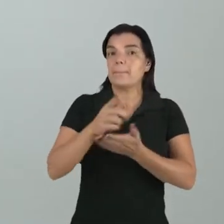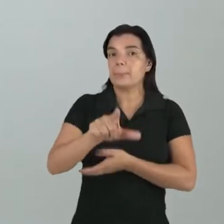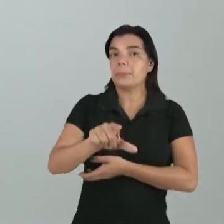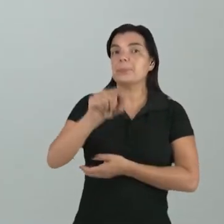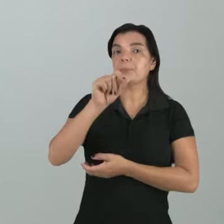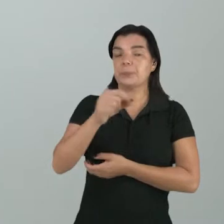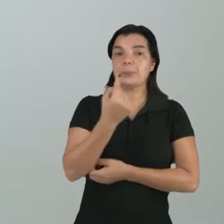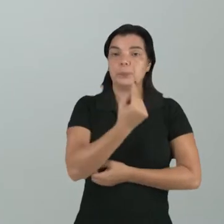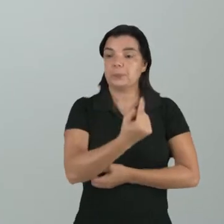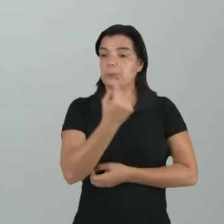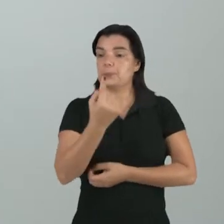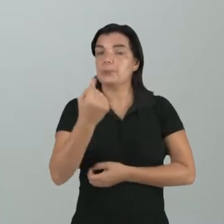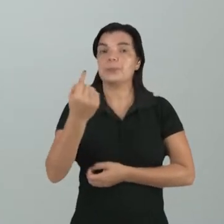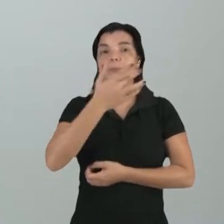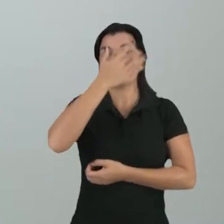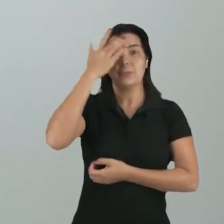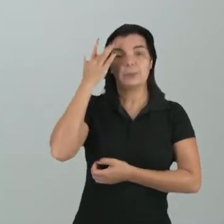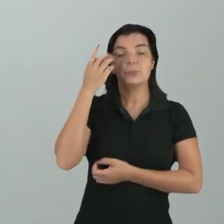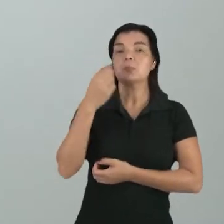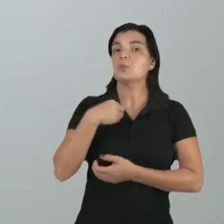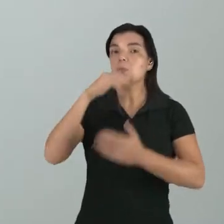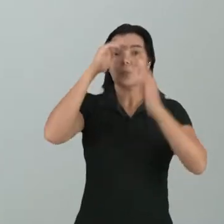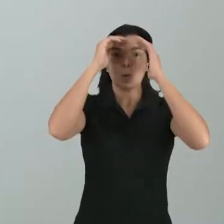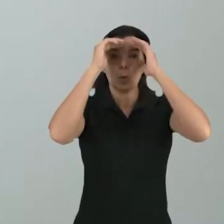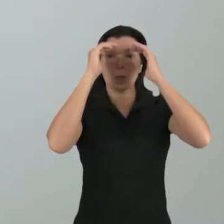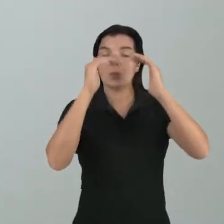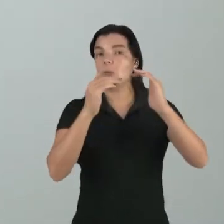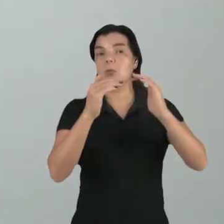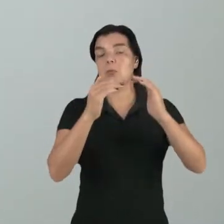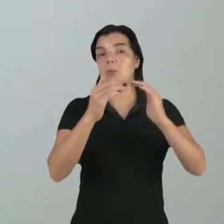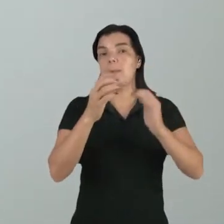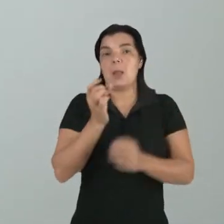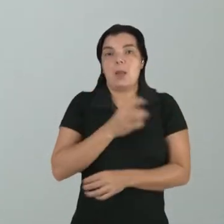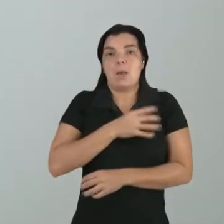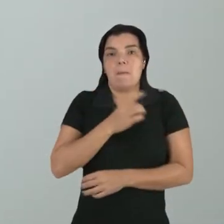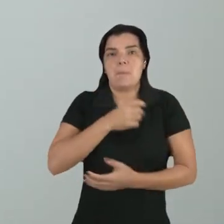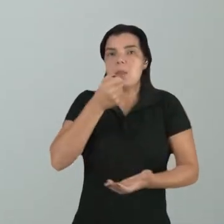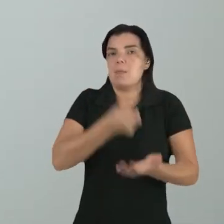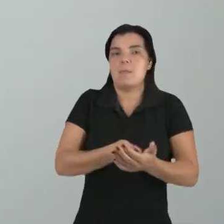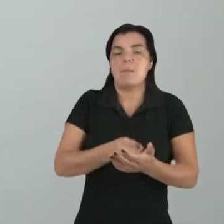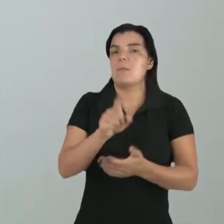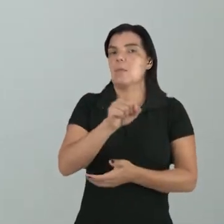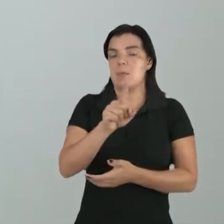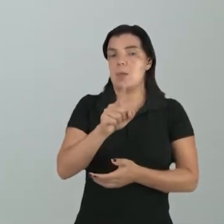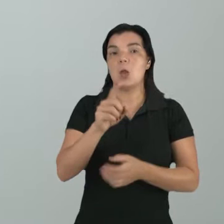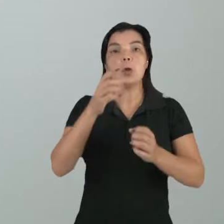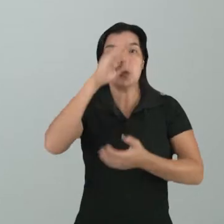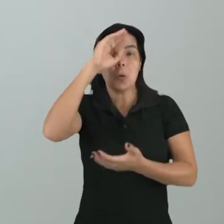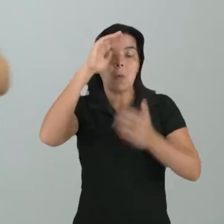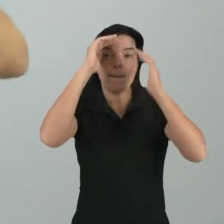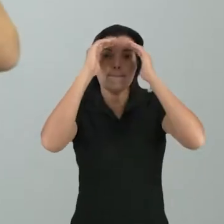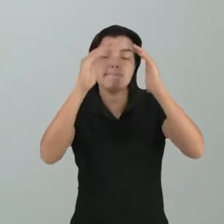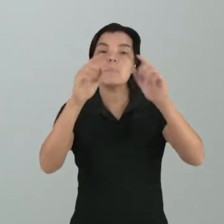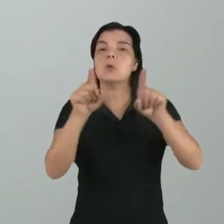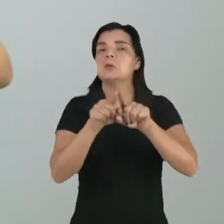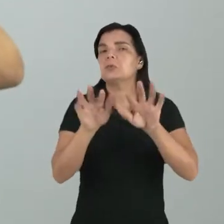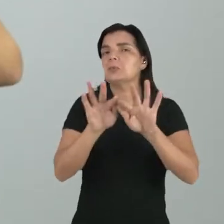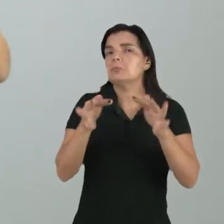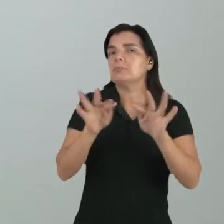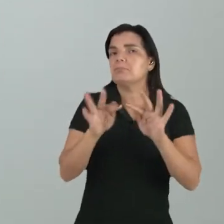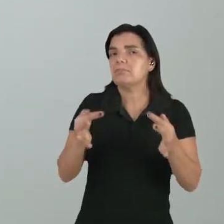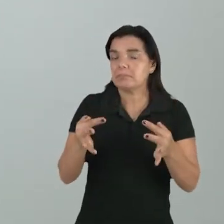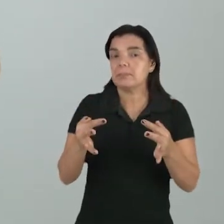da escolha individual do sujeito. Eu não obedeço pelo medo da punição. Eu não obedeço pela